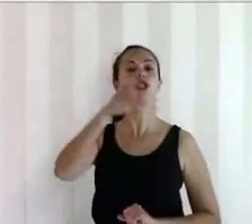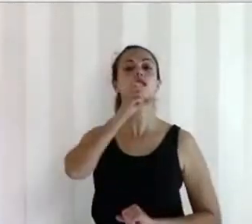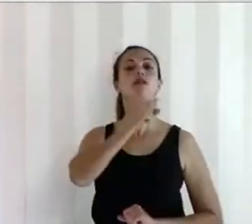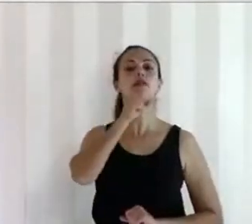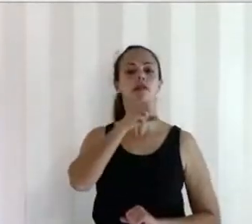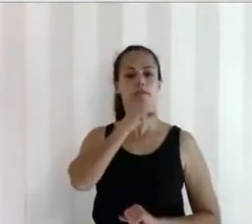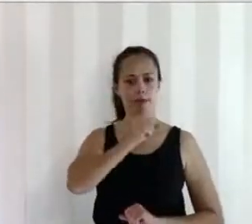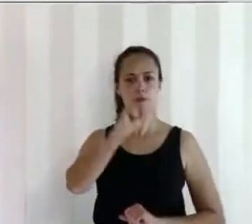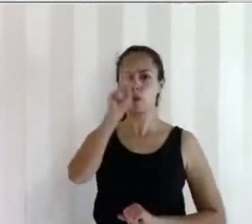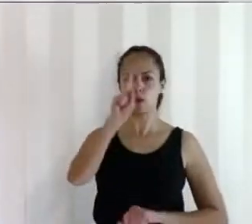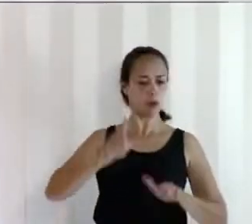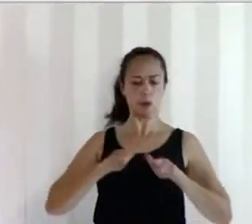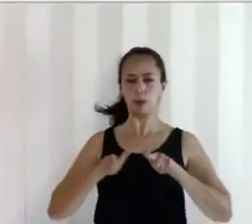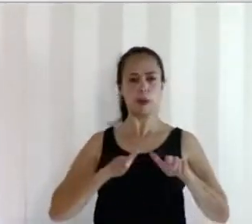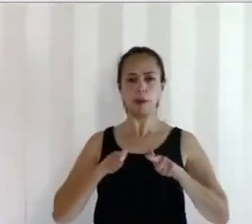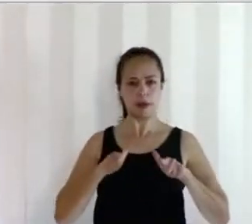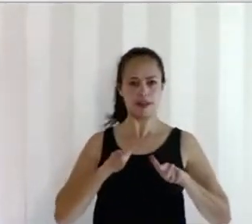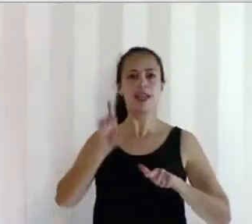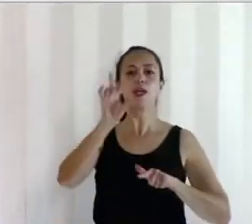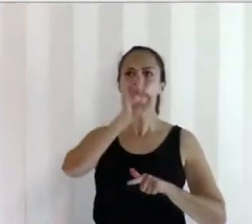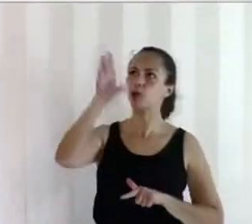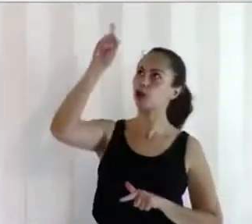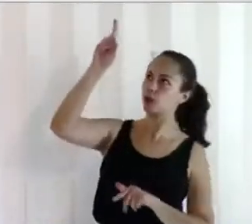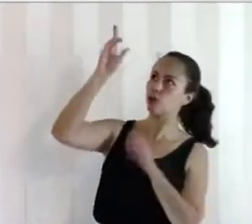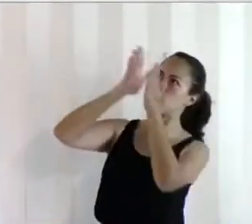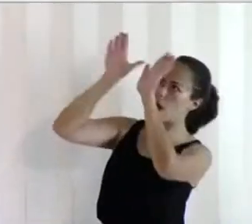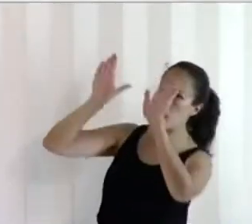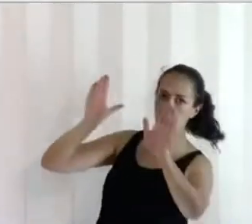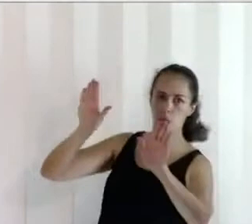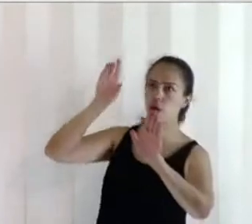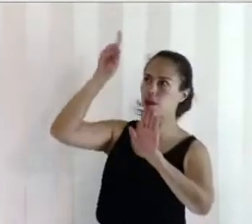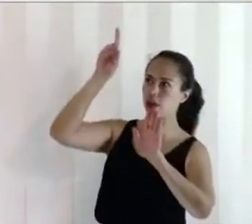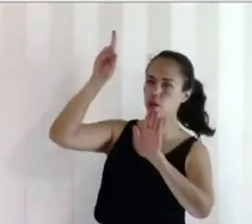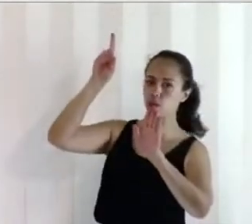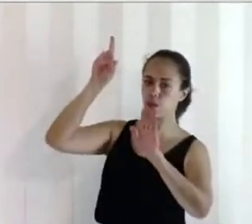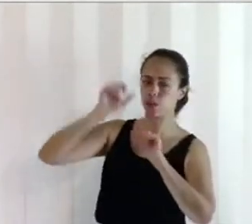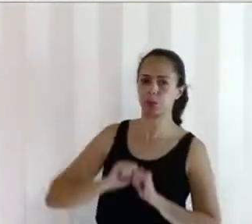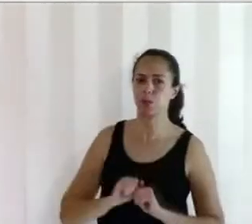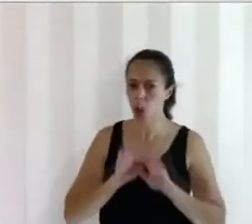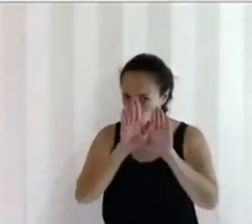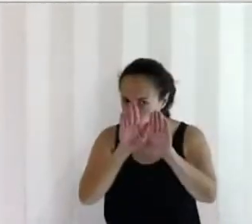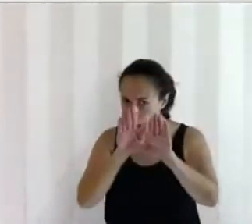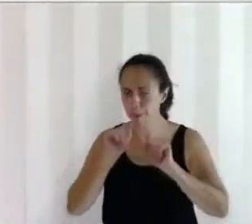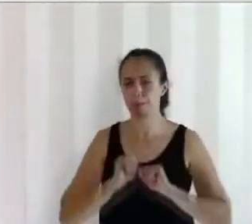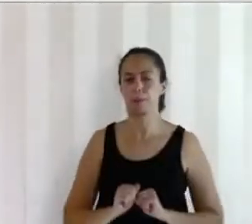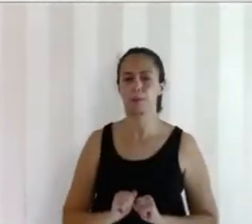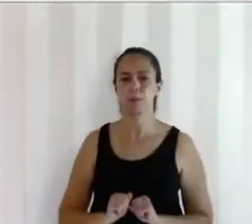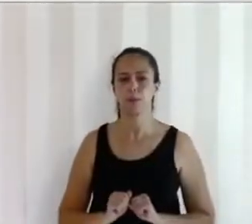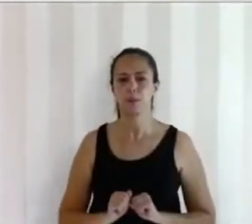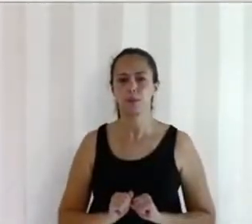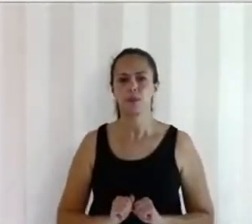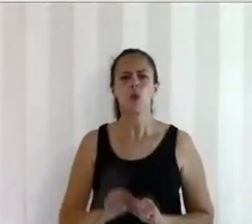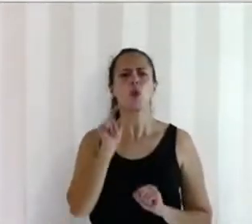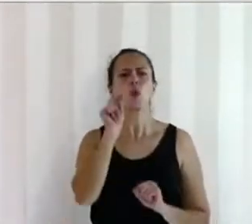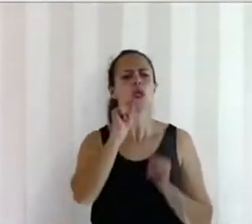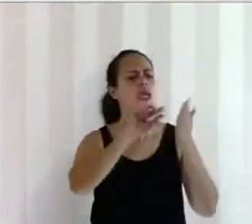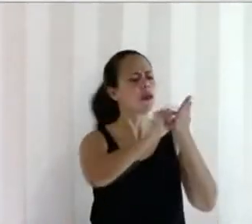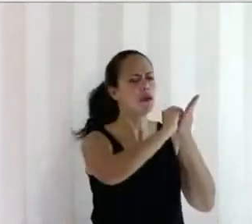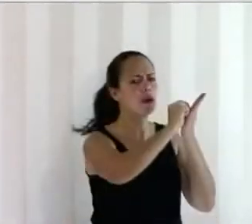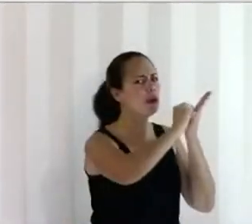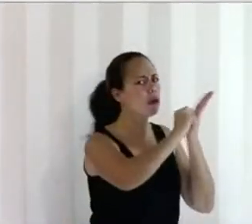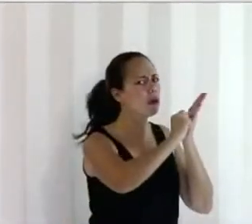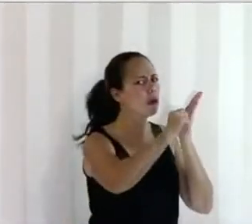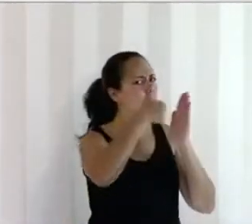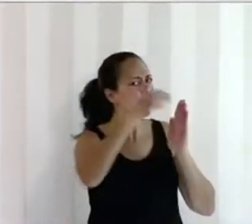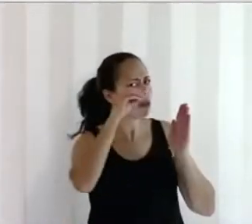com escribas e fariseus em relação ao sábado. O que dizia no mandamento acerca do sábado? Dizia,